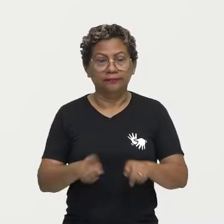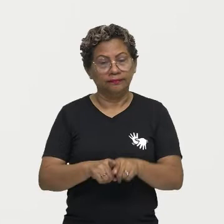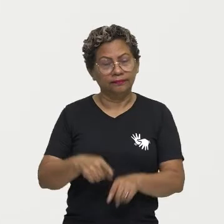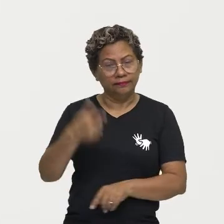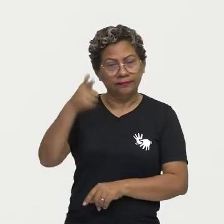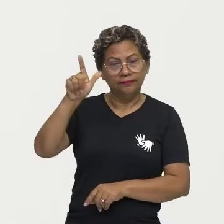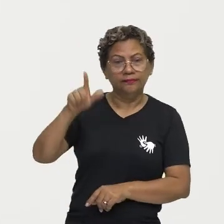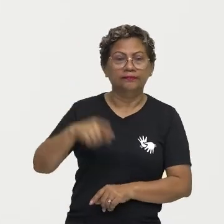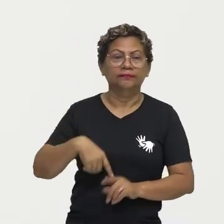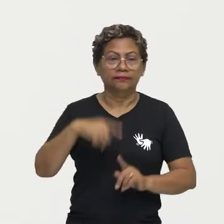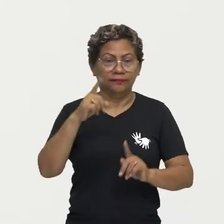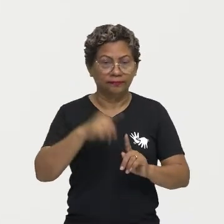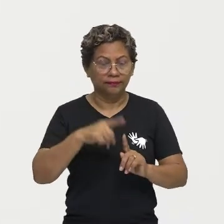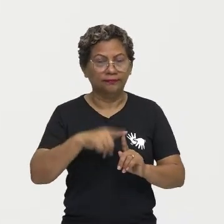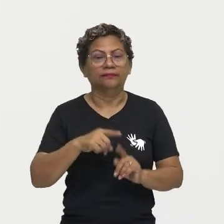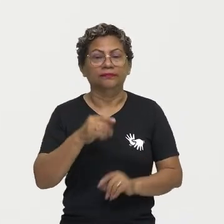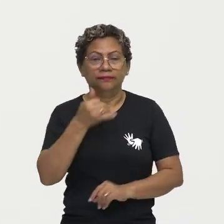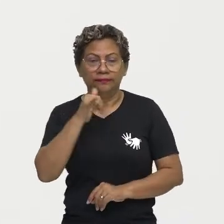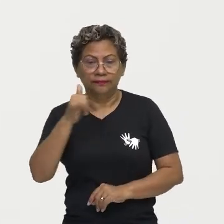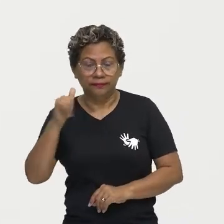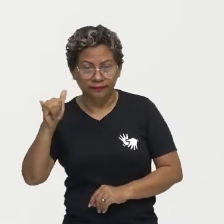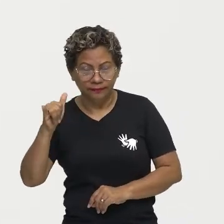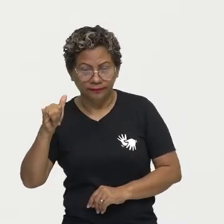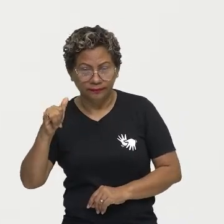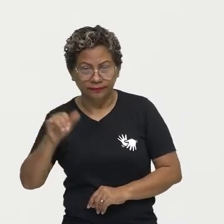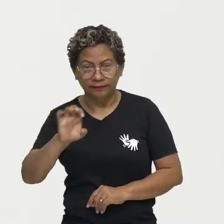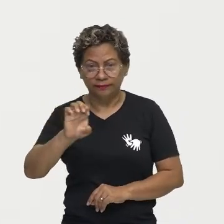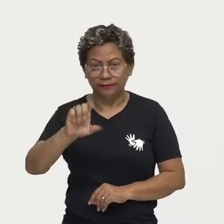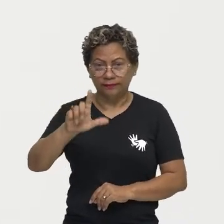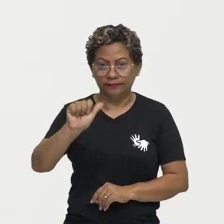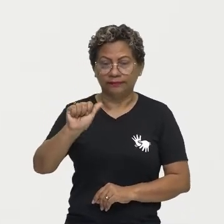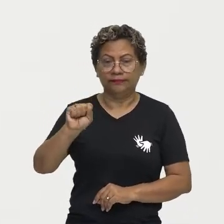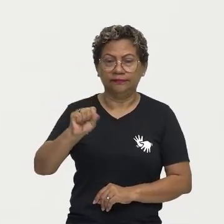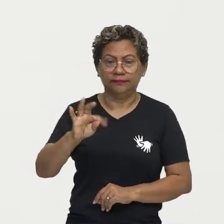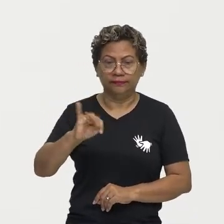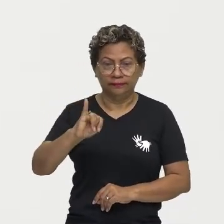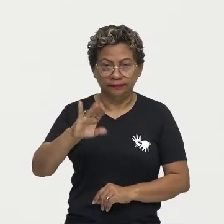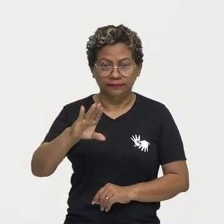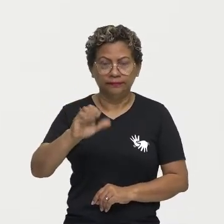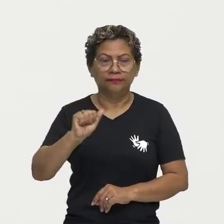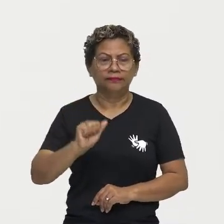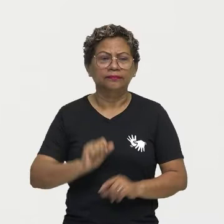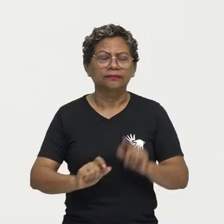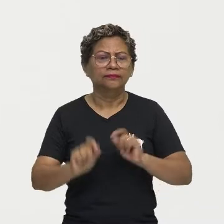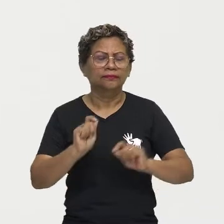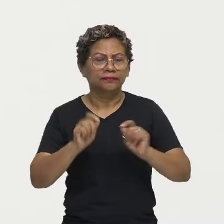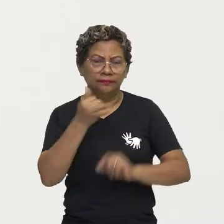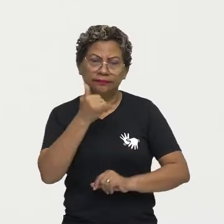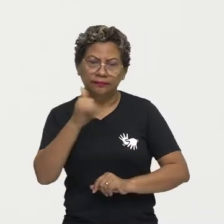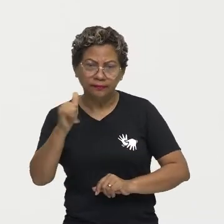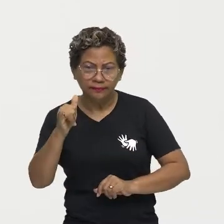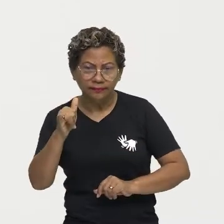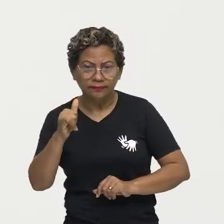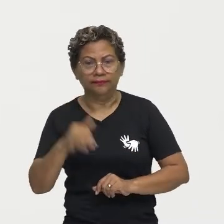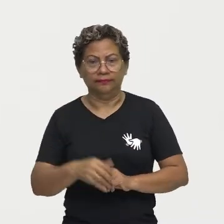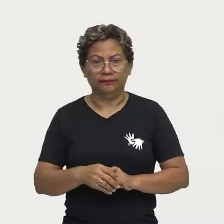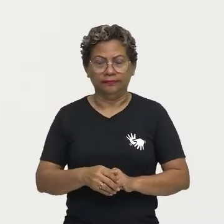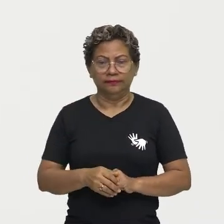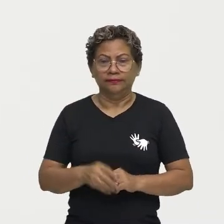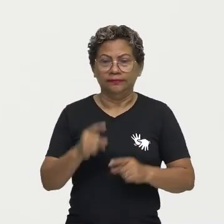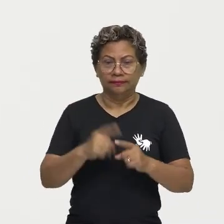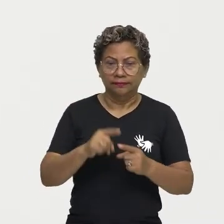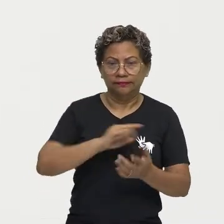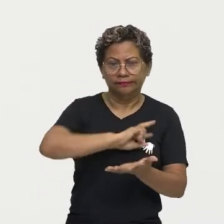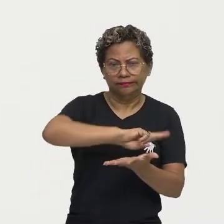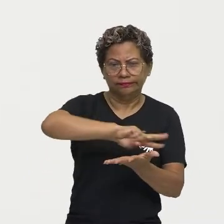uma outra modalidade de energia potencial, é a energia potencial elástica. Essa energia está associada às